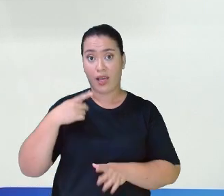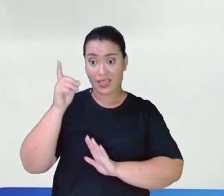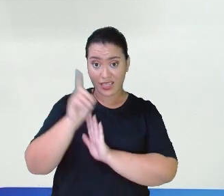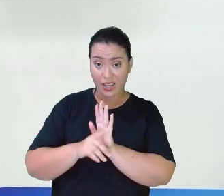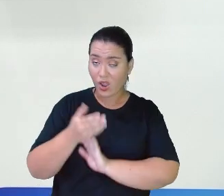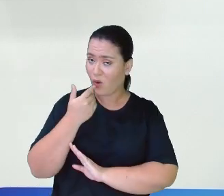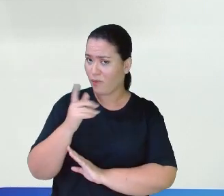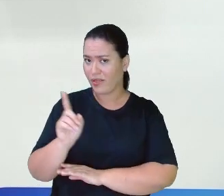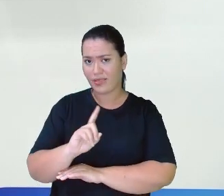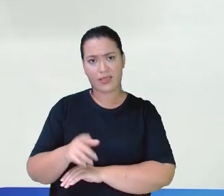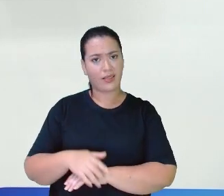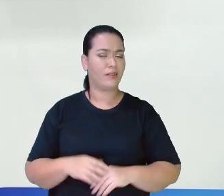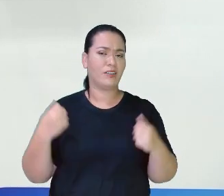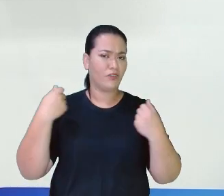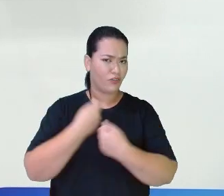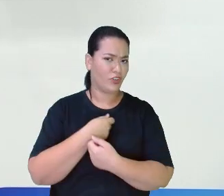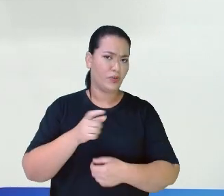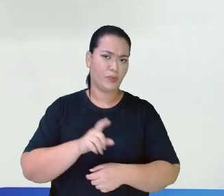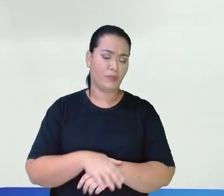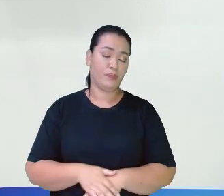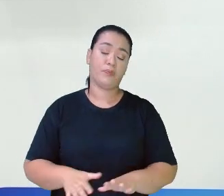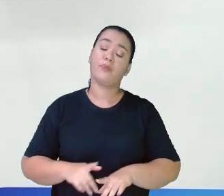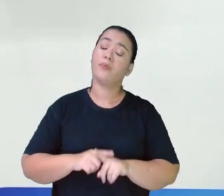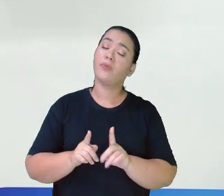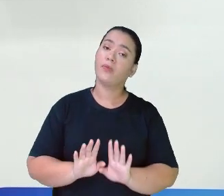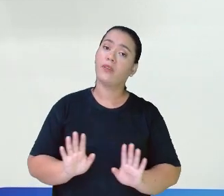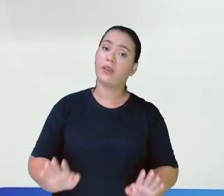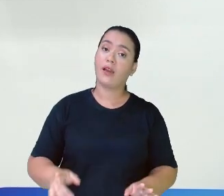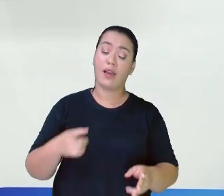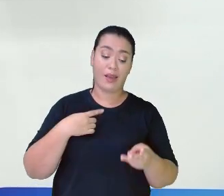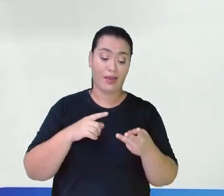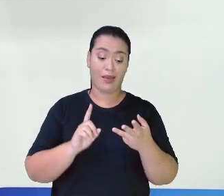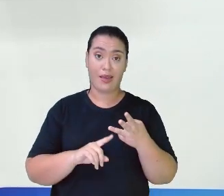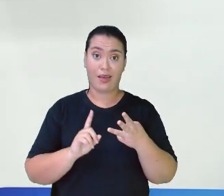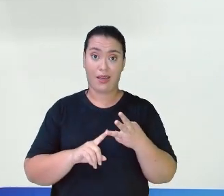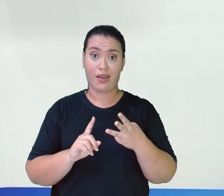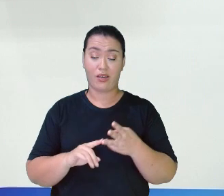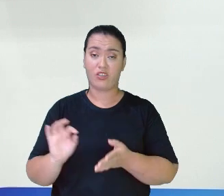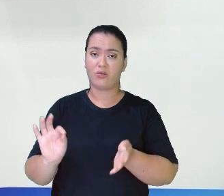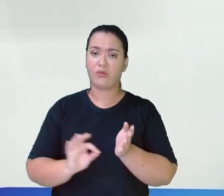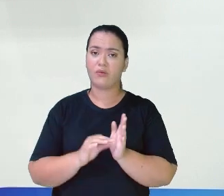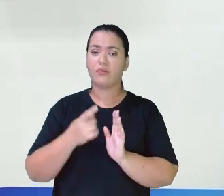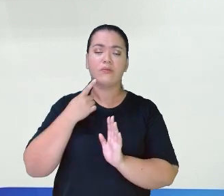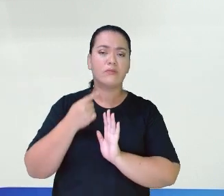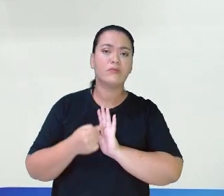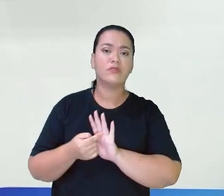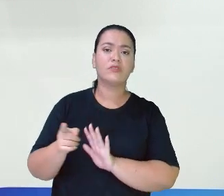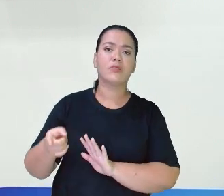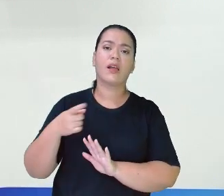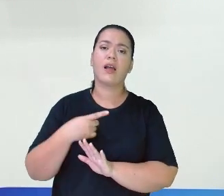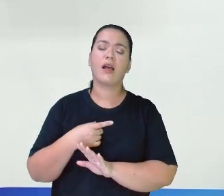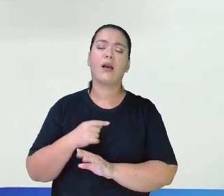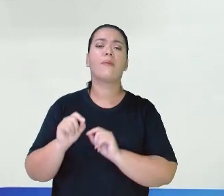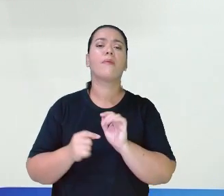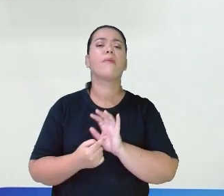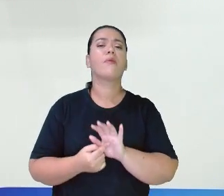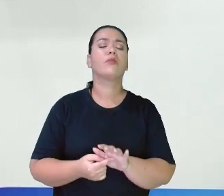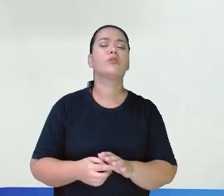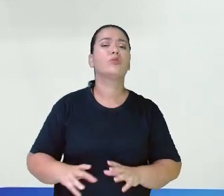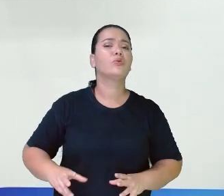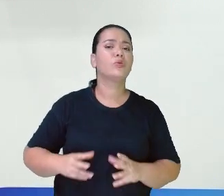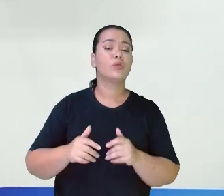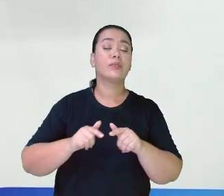ali a comer, a estar agasalhada. Porém, a última versão, ela traz uma outra lição de que